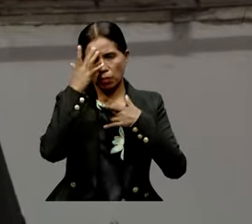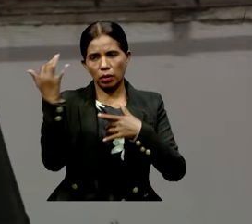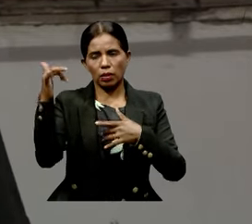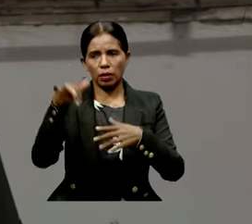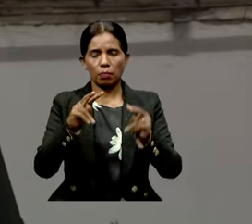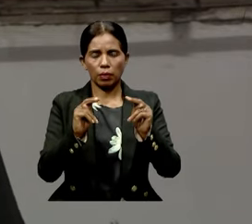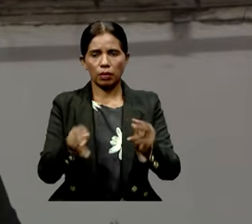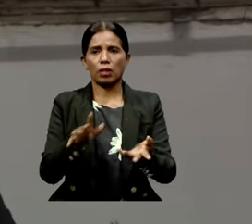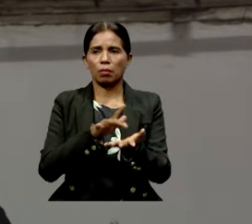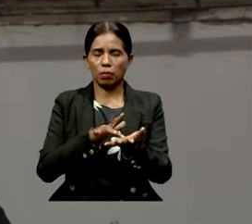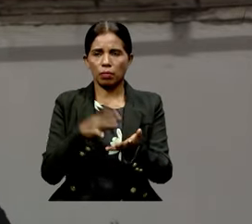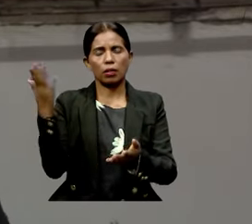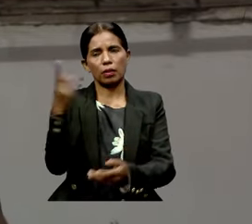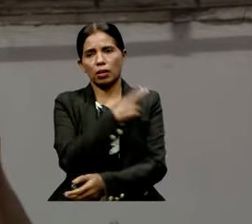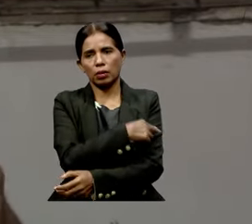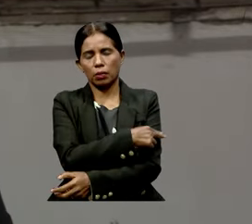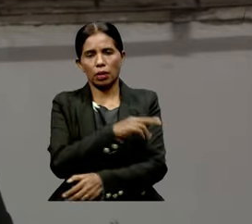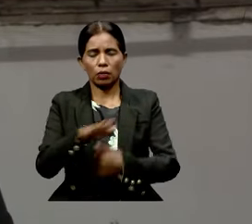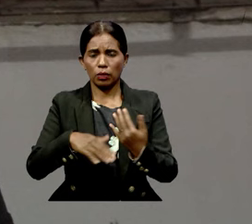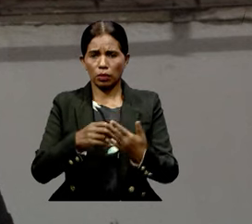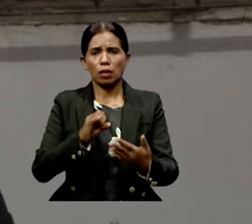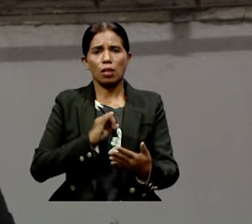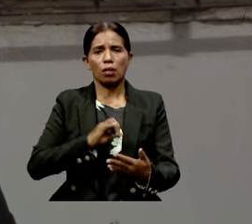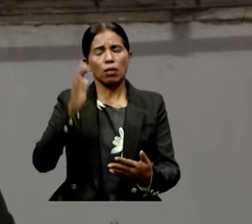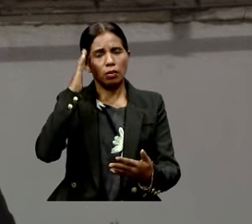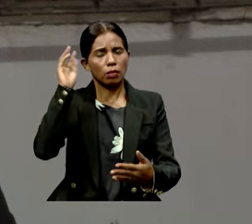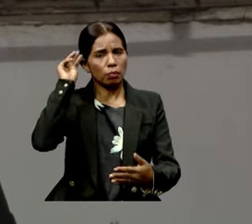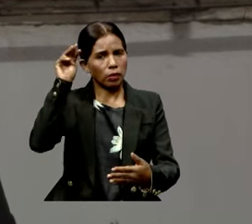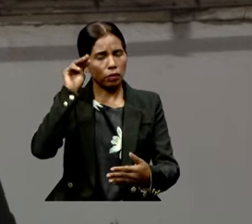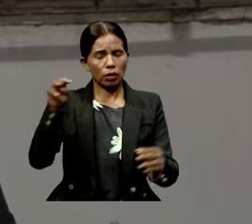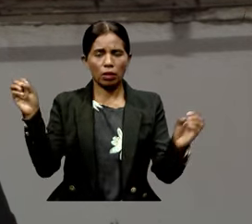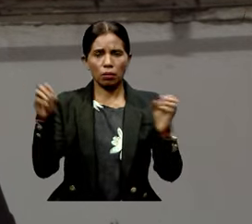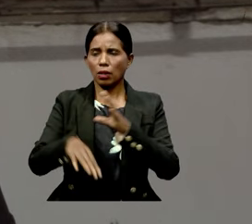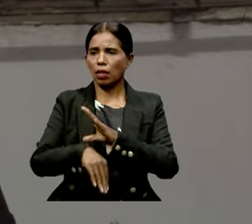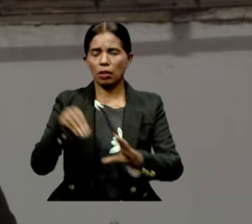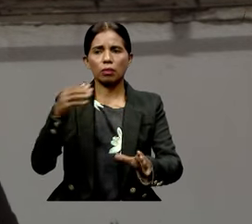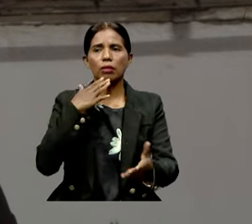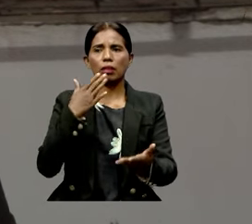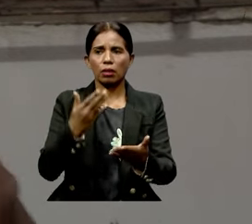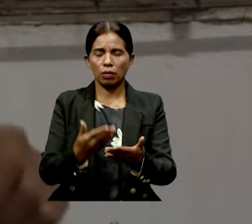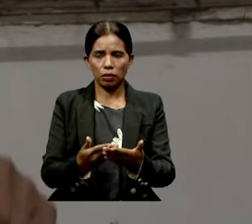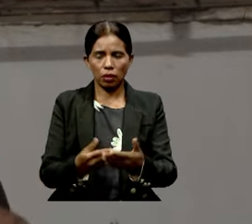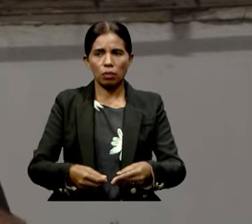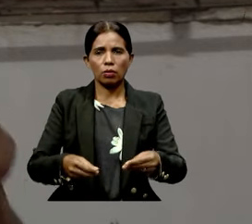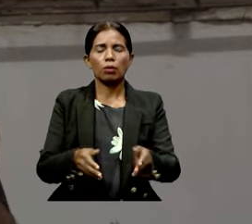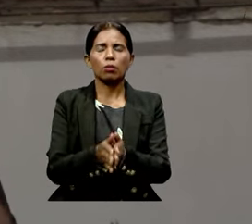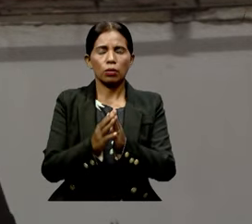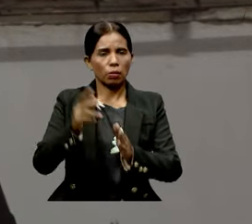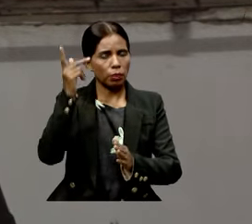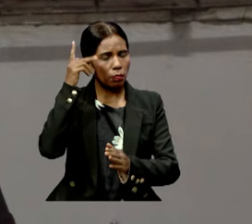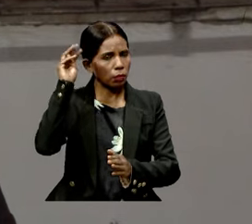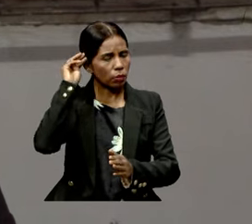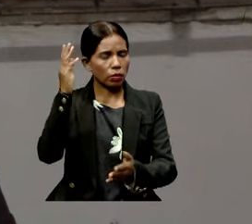precisa, aí moro que é hospital sira, né. Hau, hanu, se, ministra la koi rezignan dia klub sua excelencia primer ministro hasai tiernia se